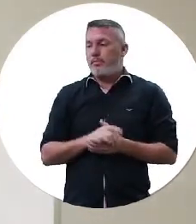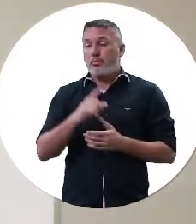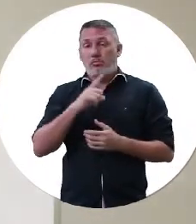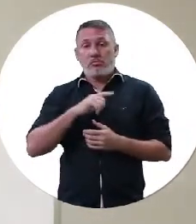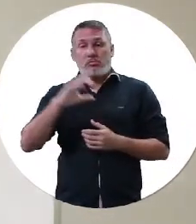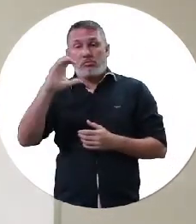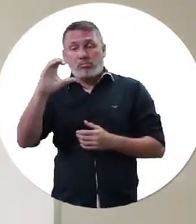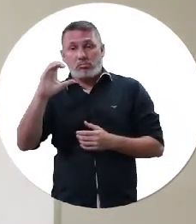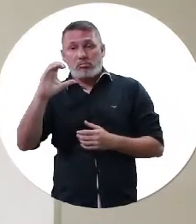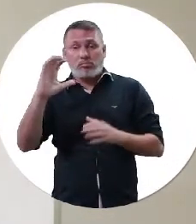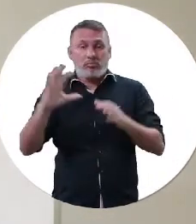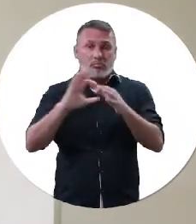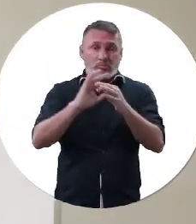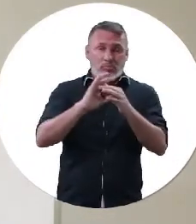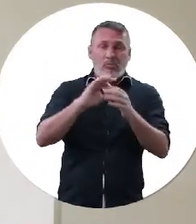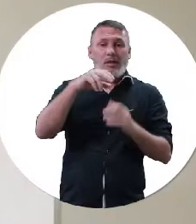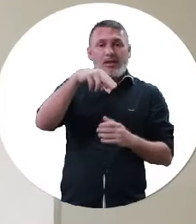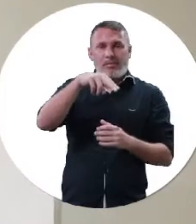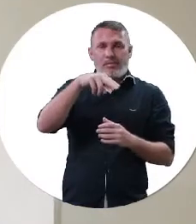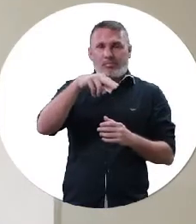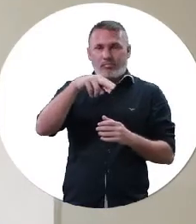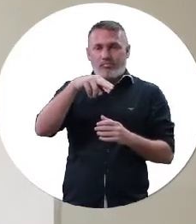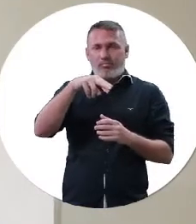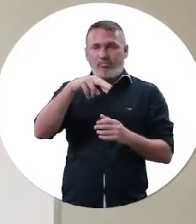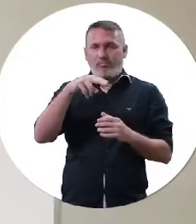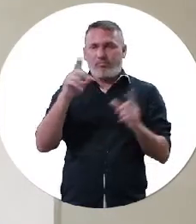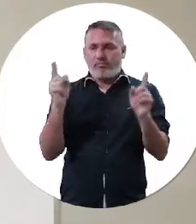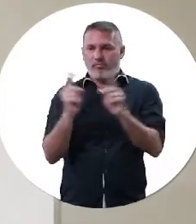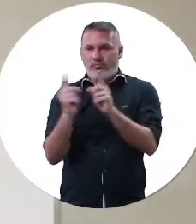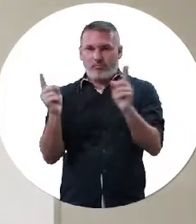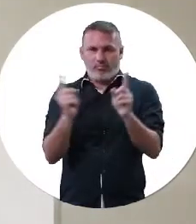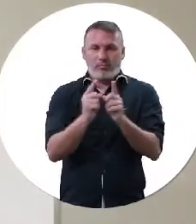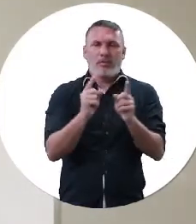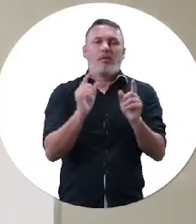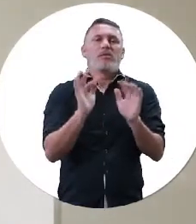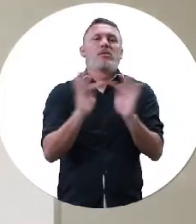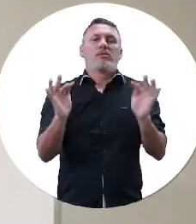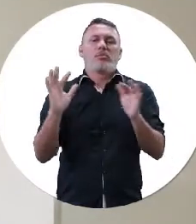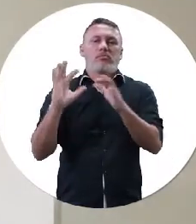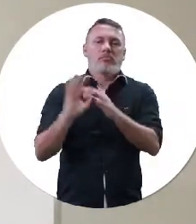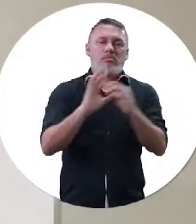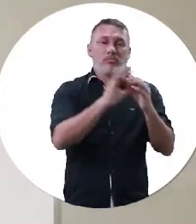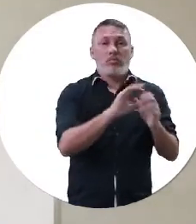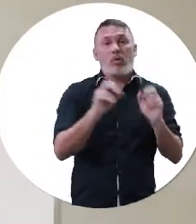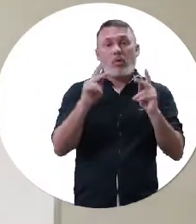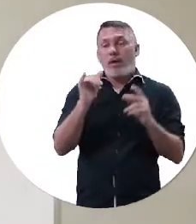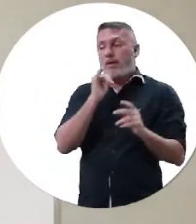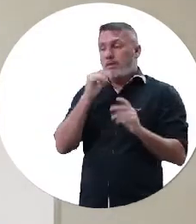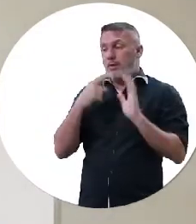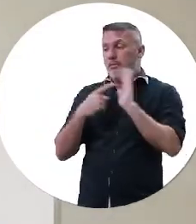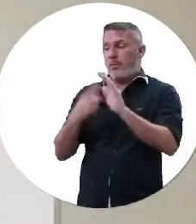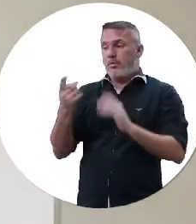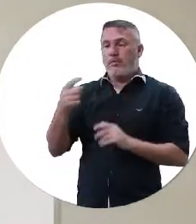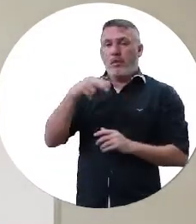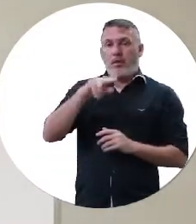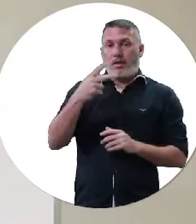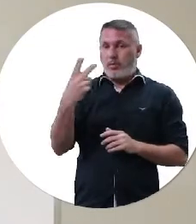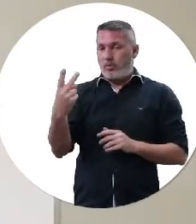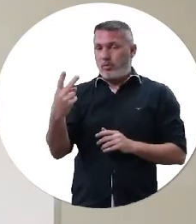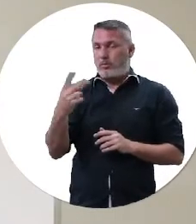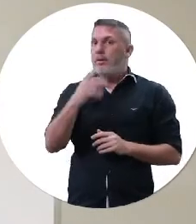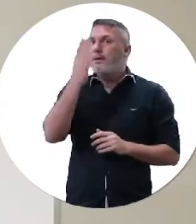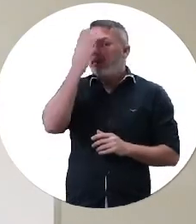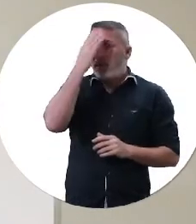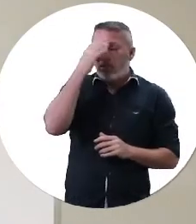Ok? Então, aqui eu tenho carbono e eu tenho nitrogênio ligado a ele, por meio de uma ligação simples, ok?